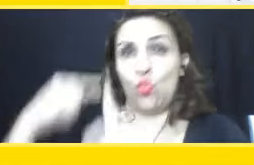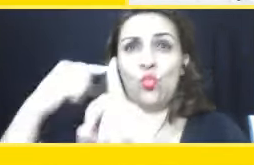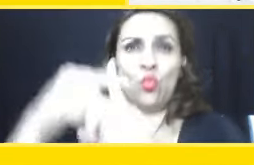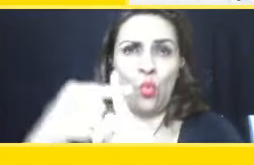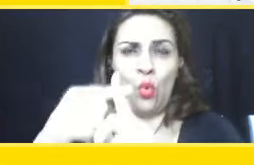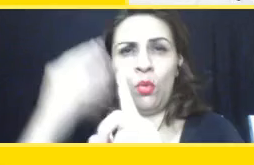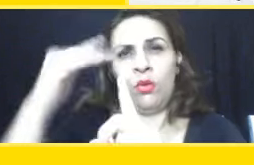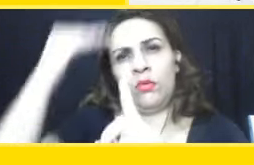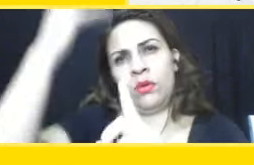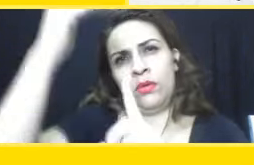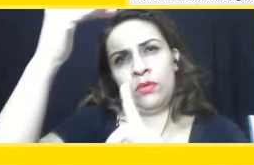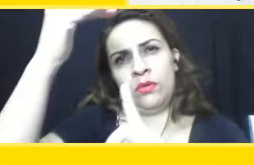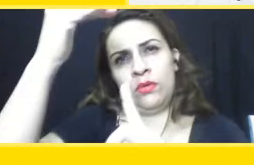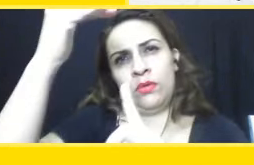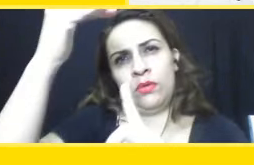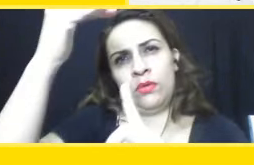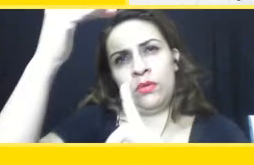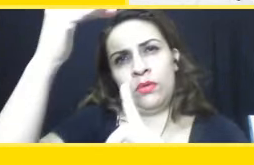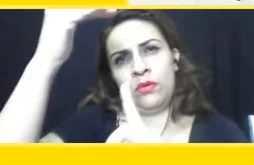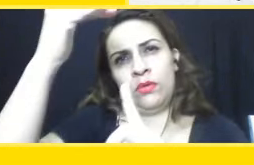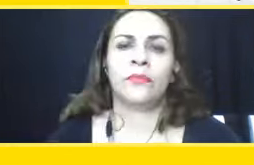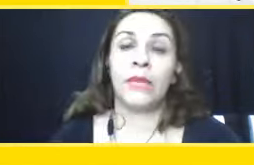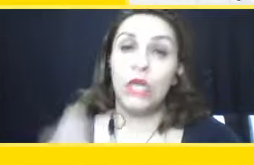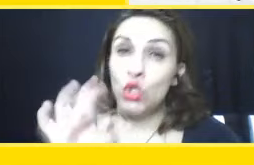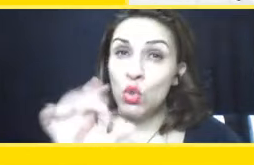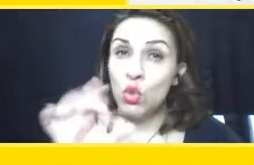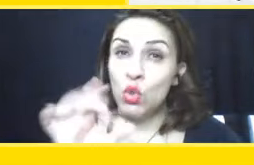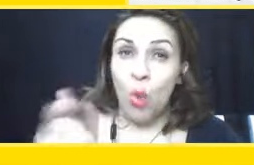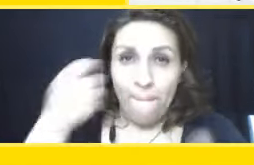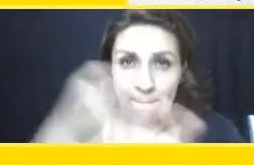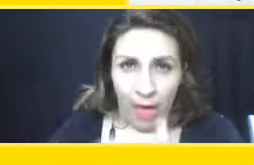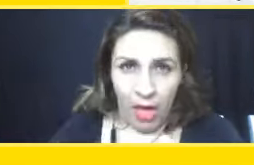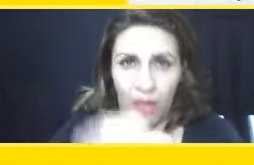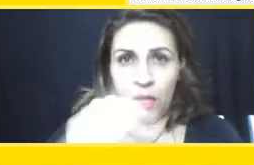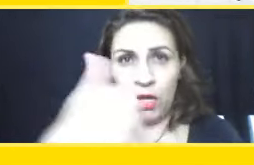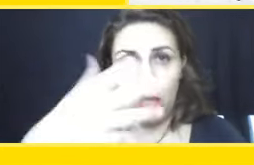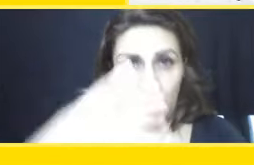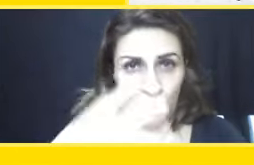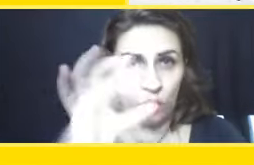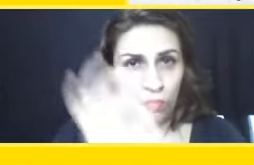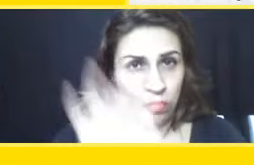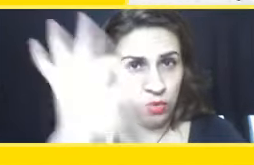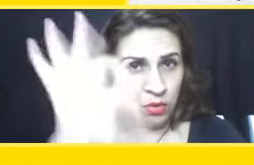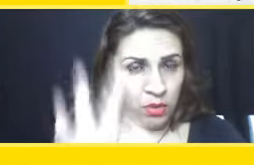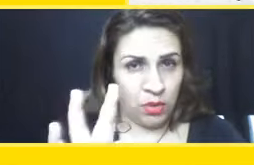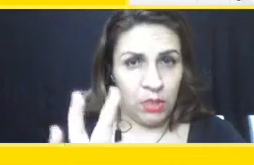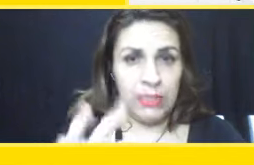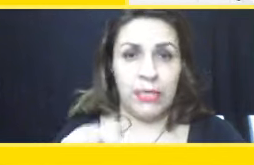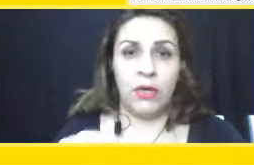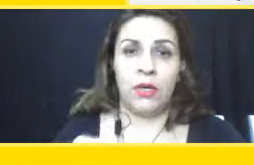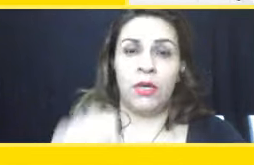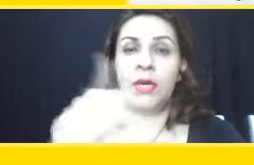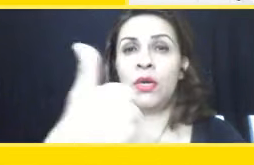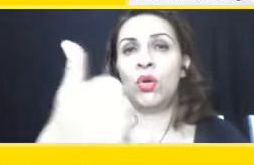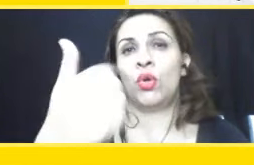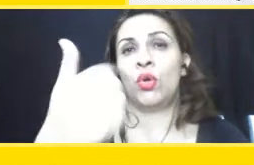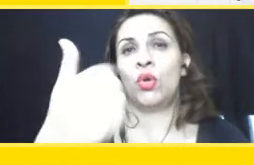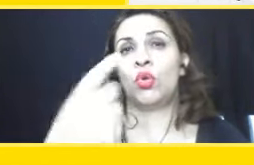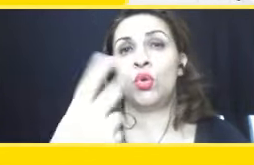da Previdência. Ou seja, ele só passa a contribuir com 14% a partir de